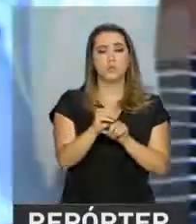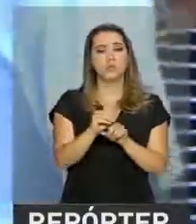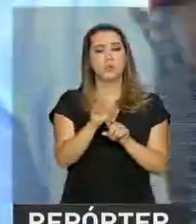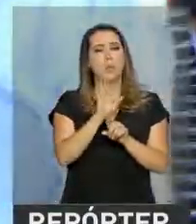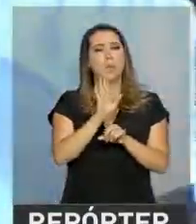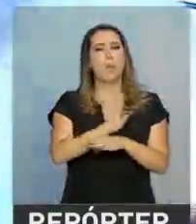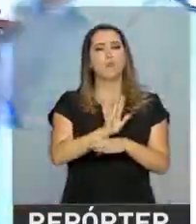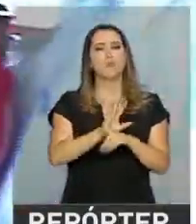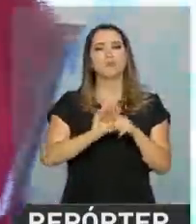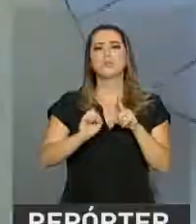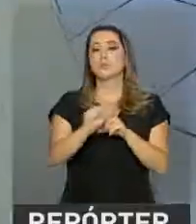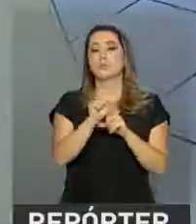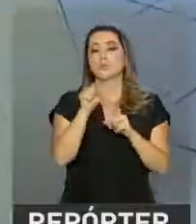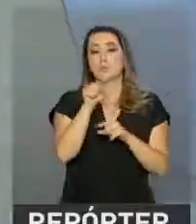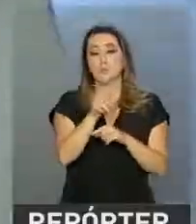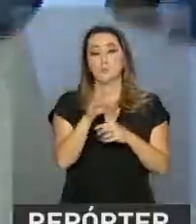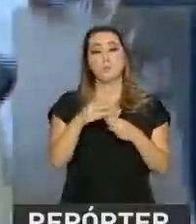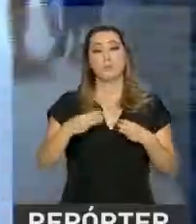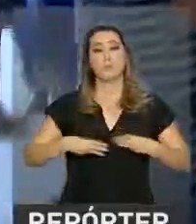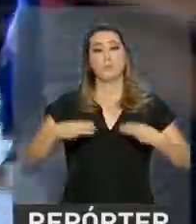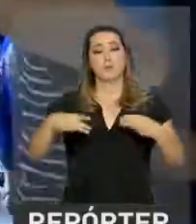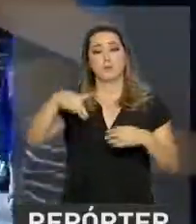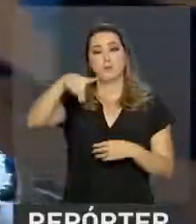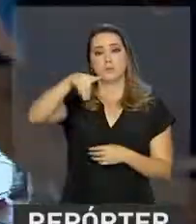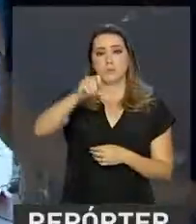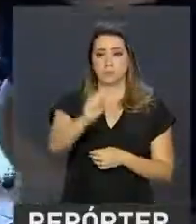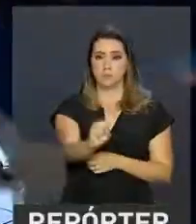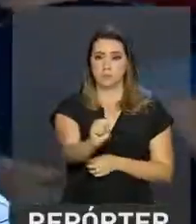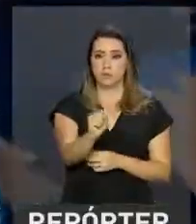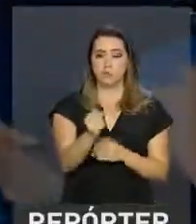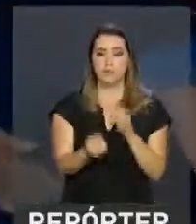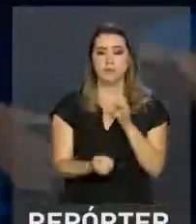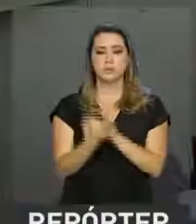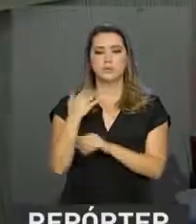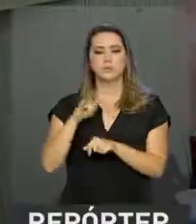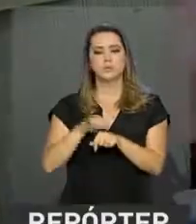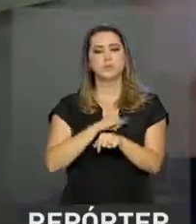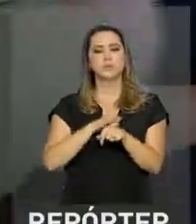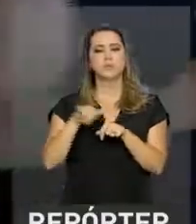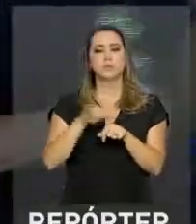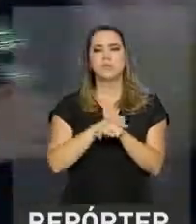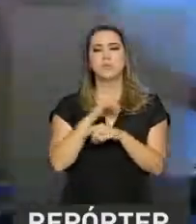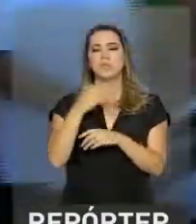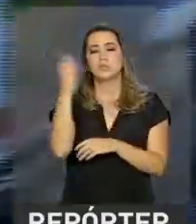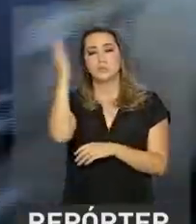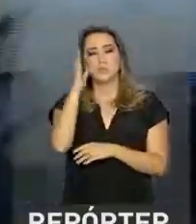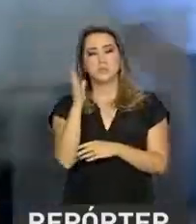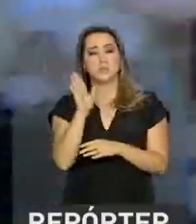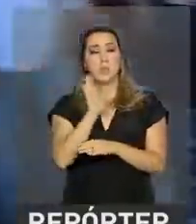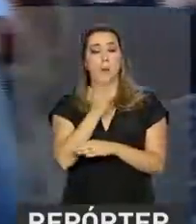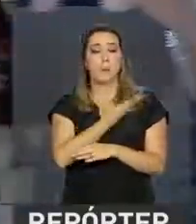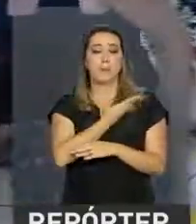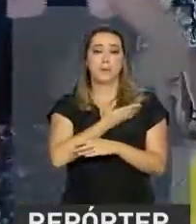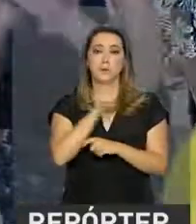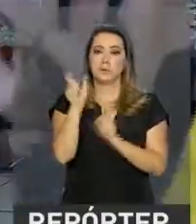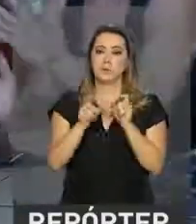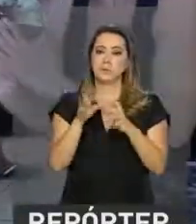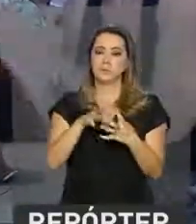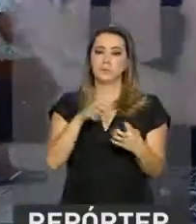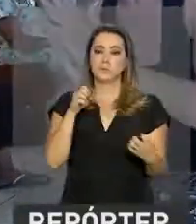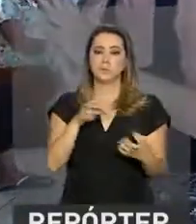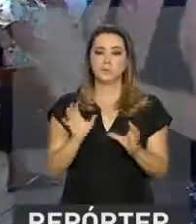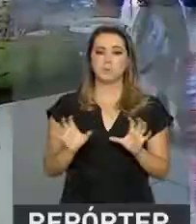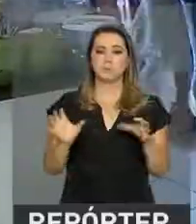Governo Federal, é que o Ministério dos Direitos Humanos criou a Estratégia Brasil Amigo da Pessoa Idosa. O programa traz